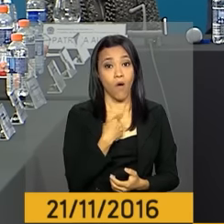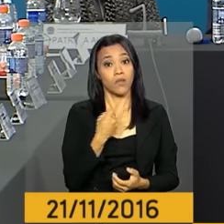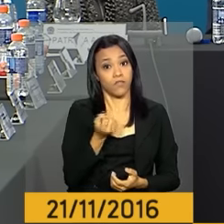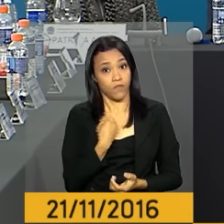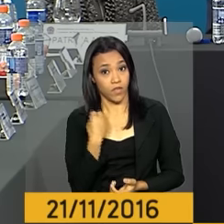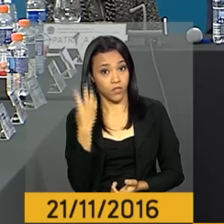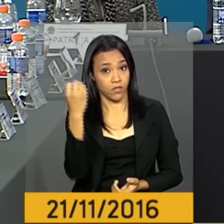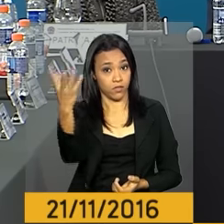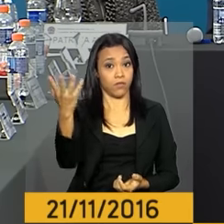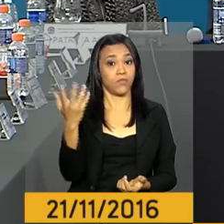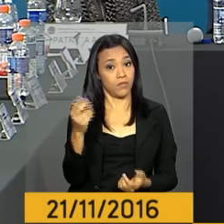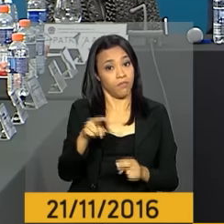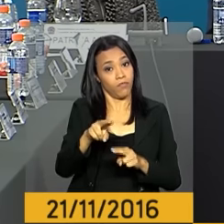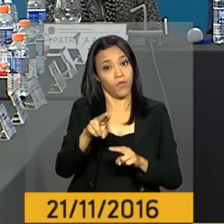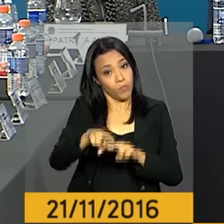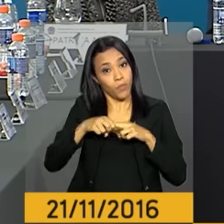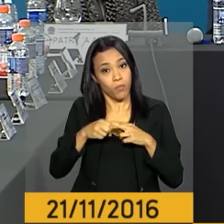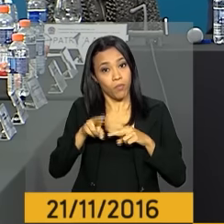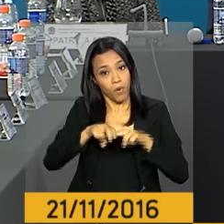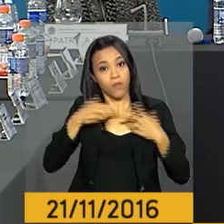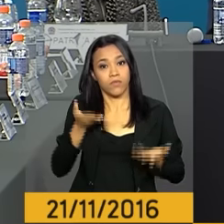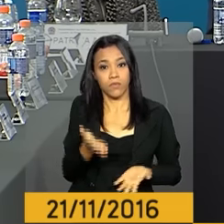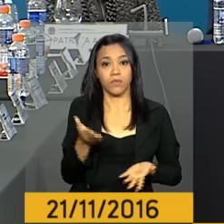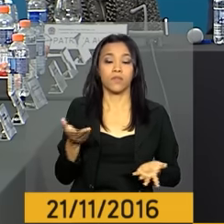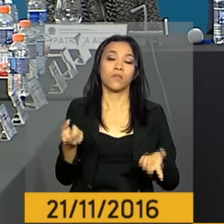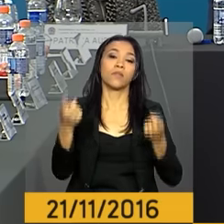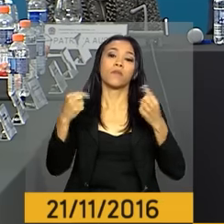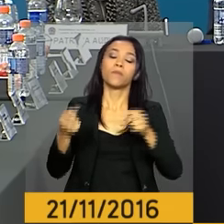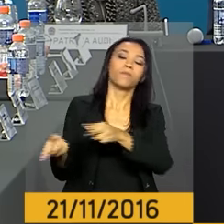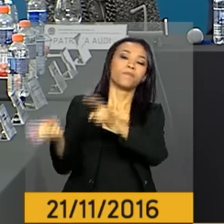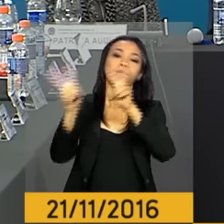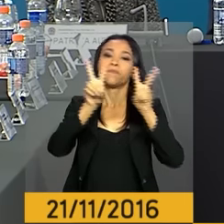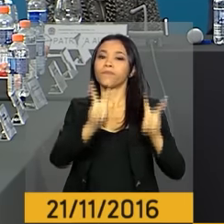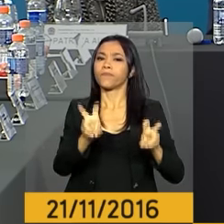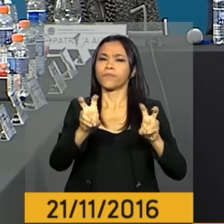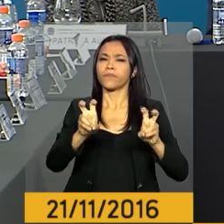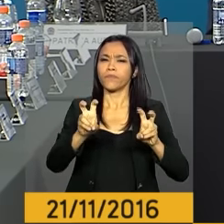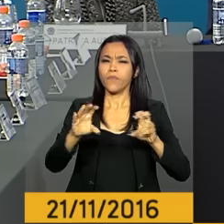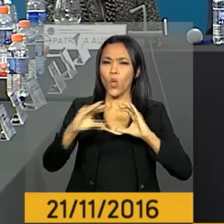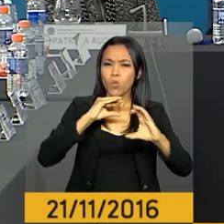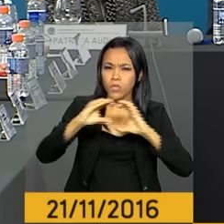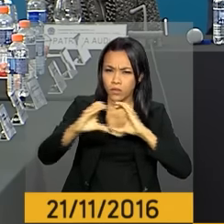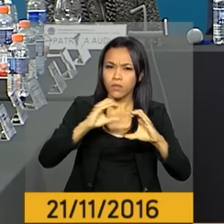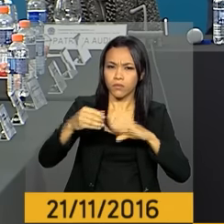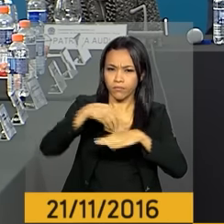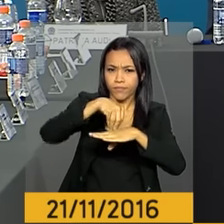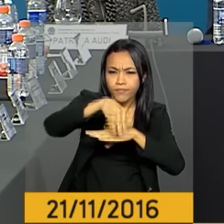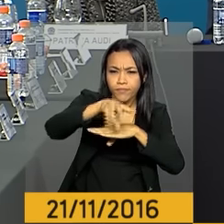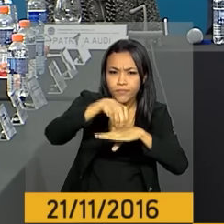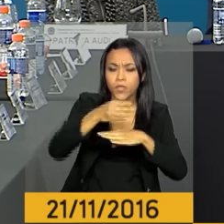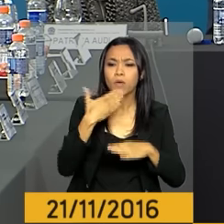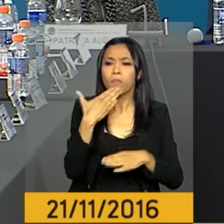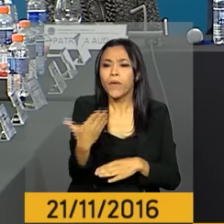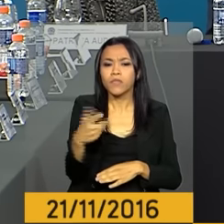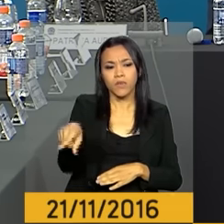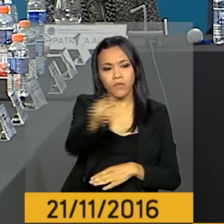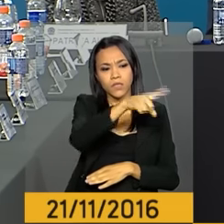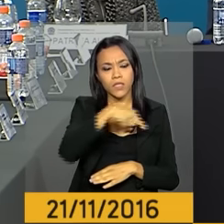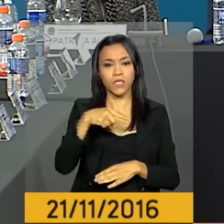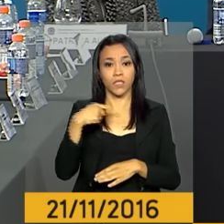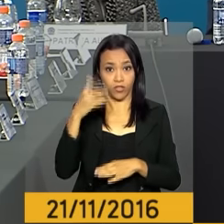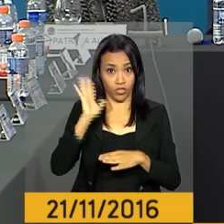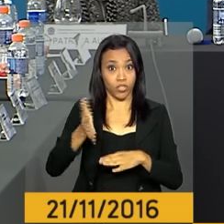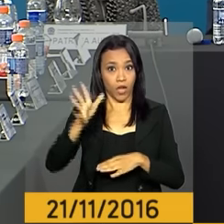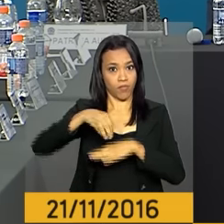viagens precisamente para isso. Então, voltando ao tópico da comunicação, eu peço que os senhores e senhoras possam divulgar ao máximo, já está sendo